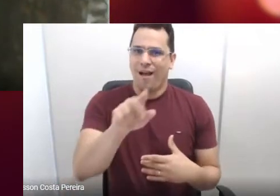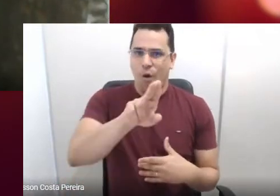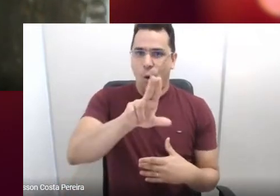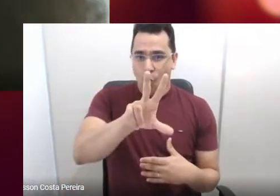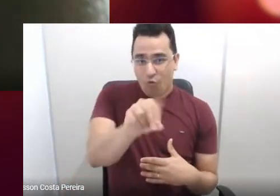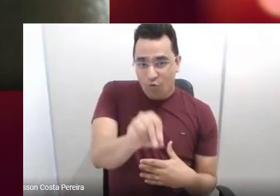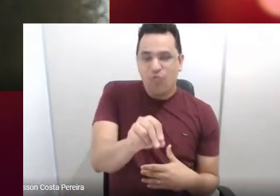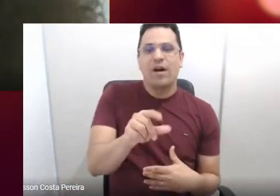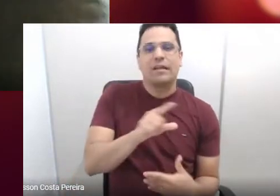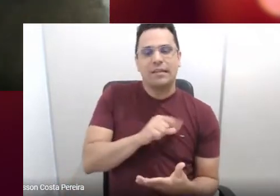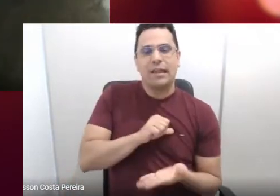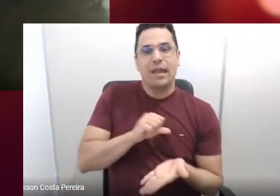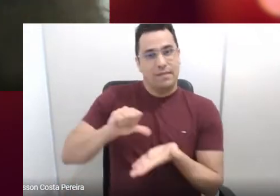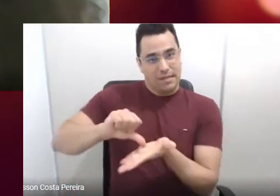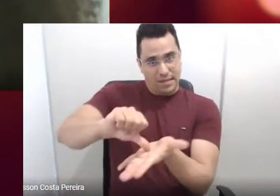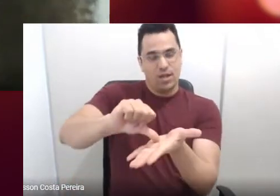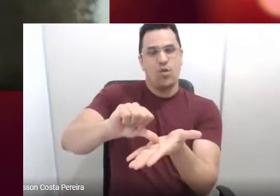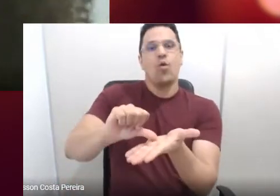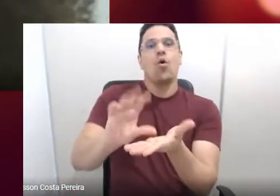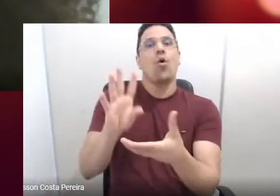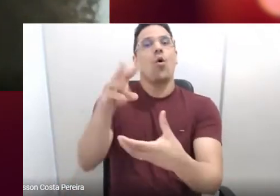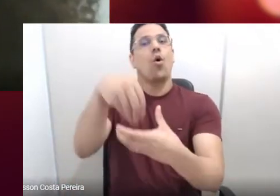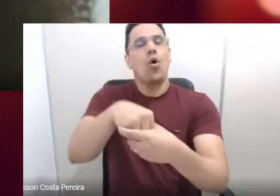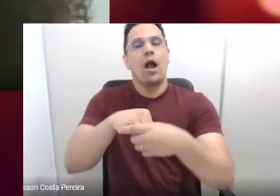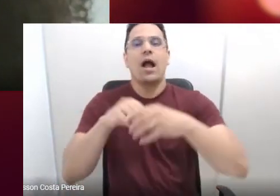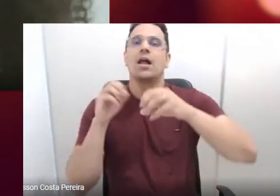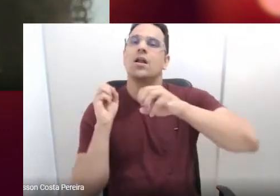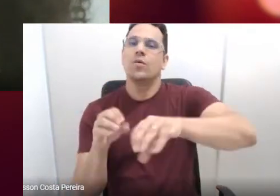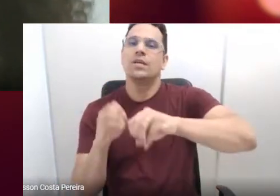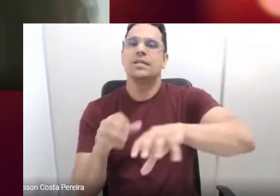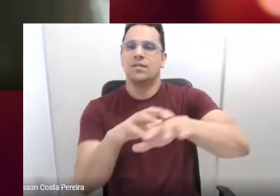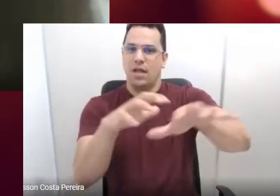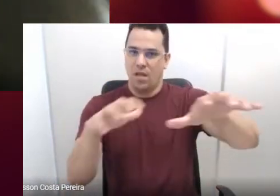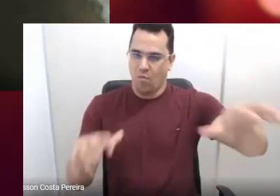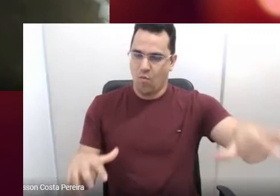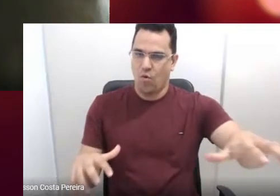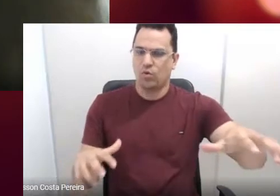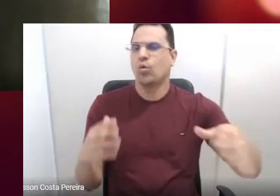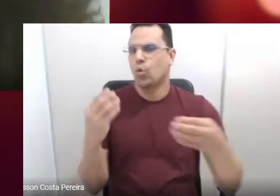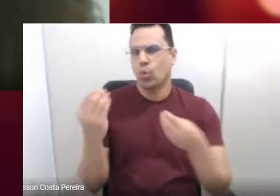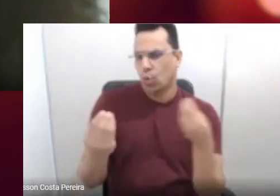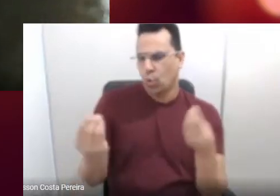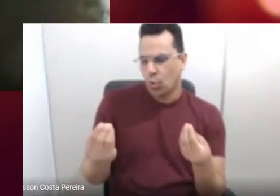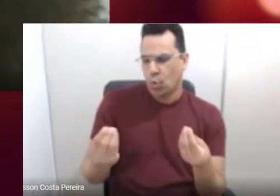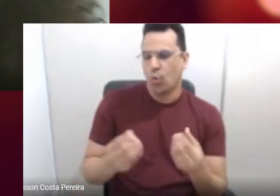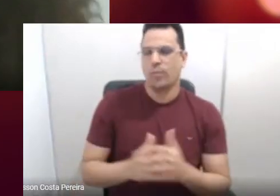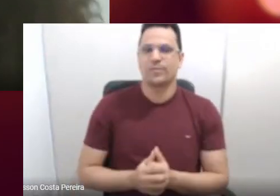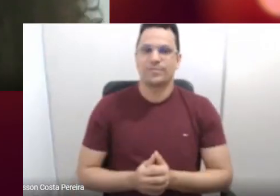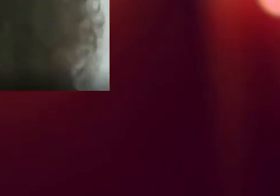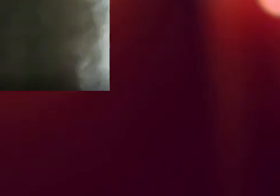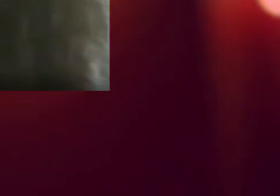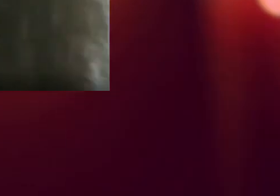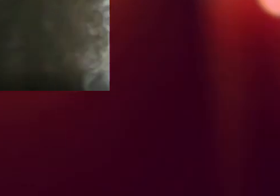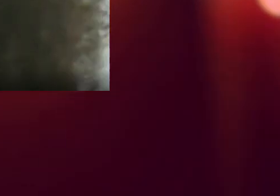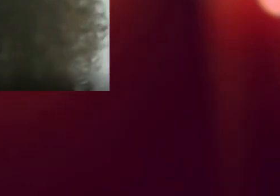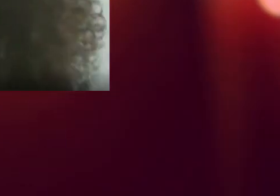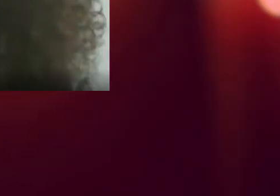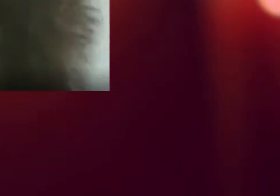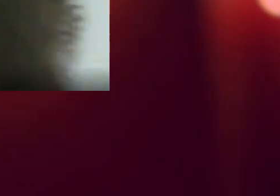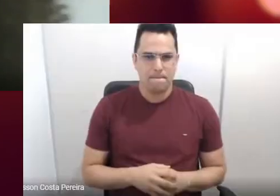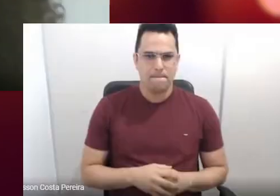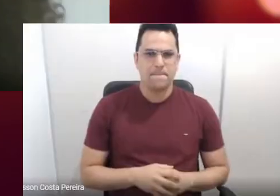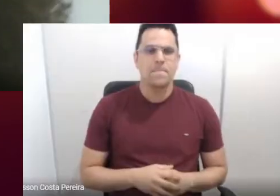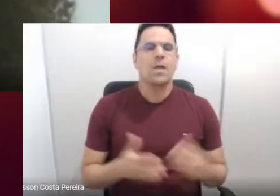nos campos do interior? E aí, após essa questão, após essa resposta, você já pode fazer a sua fala